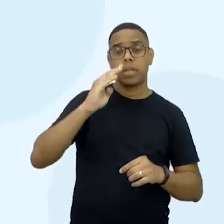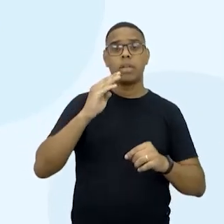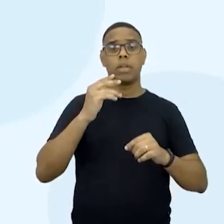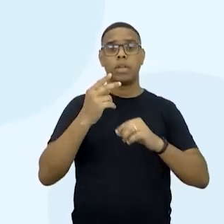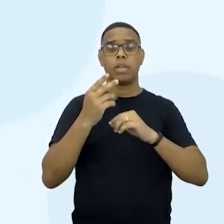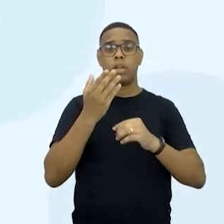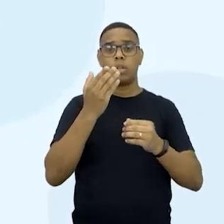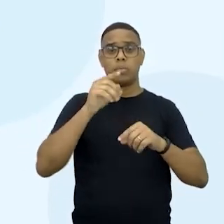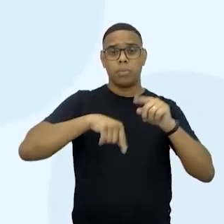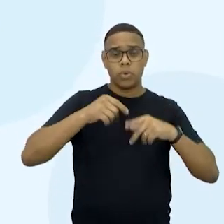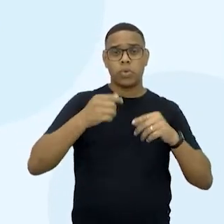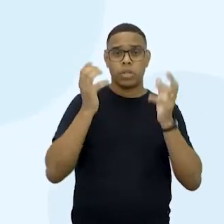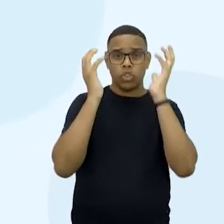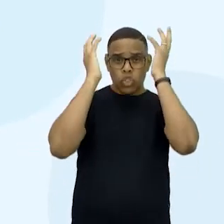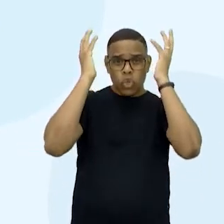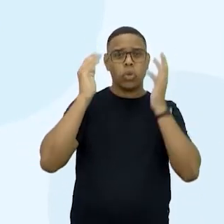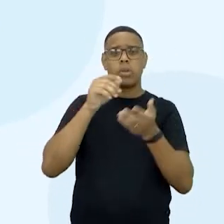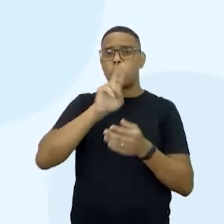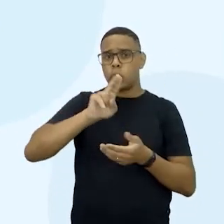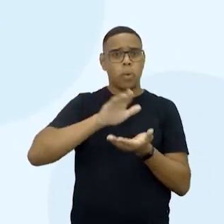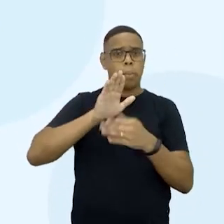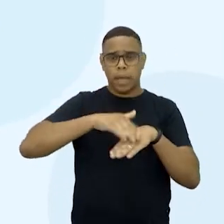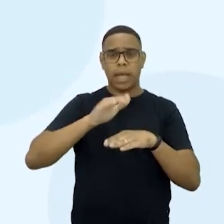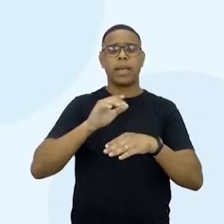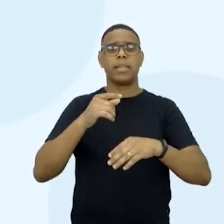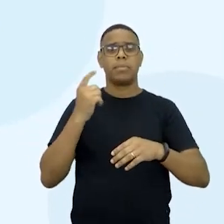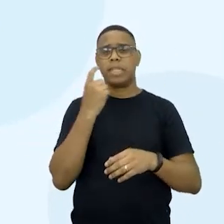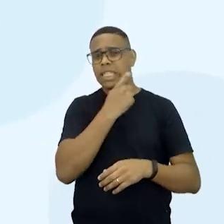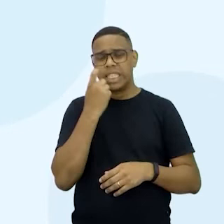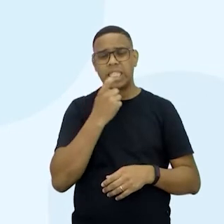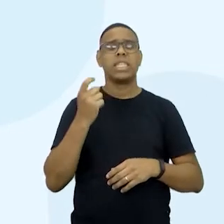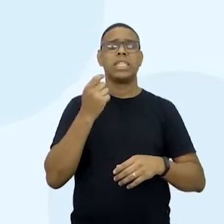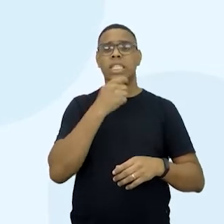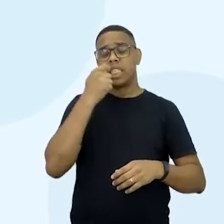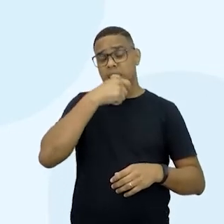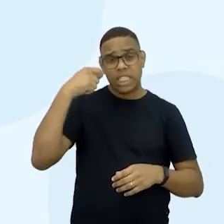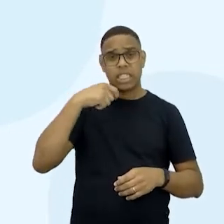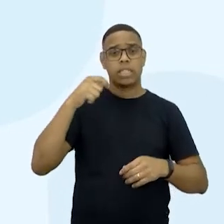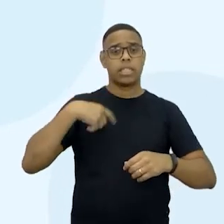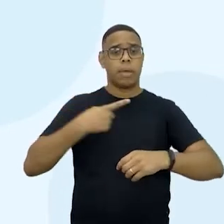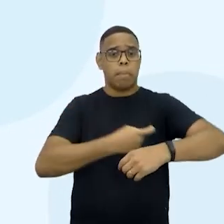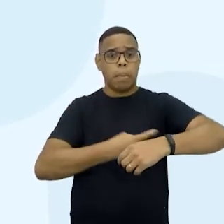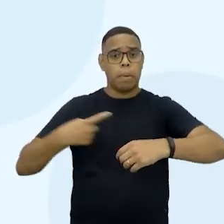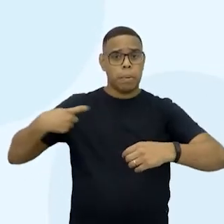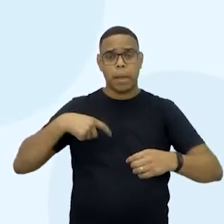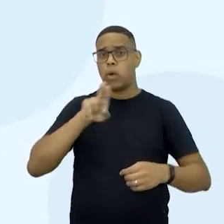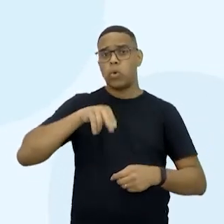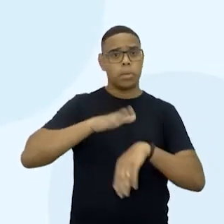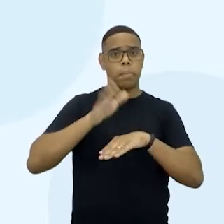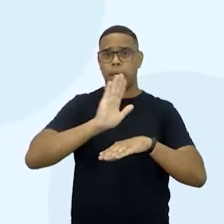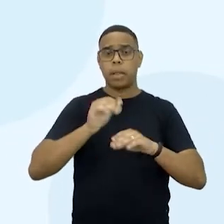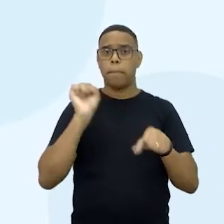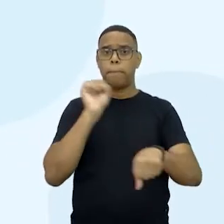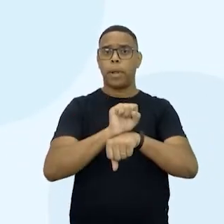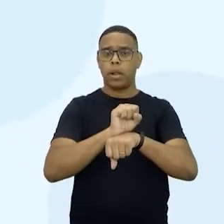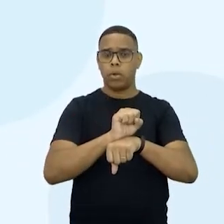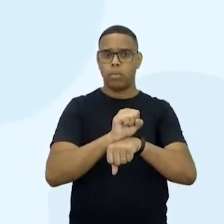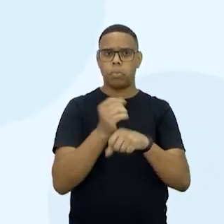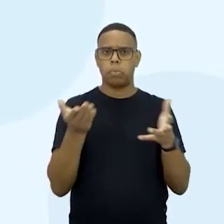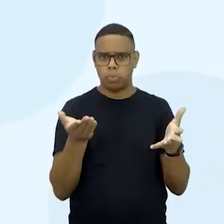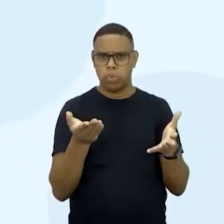higiene pessoal como shampoo desodorante pasta de dente e aí eles perceberam né que esse